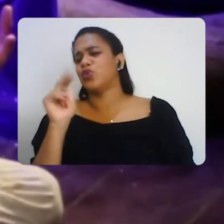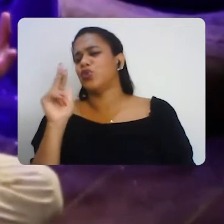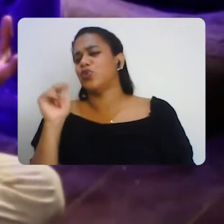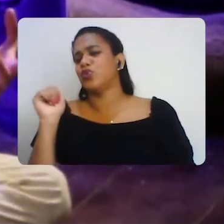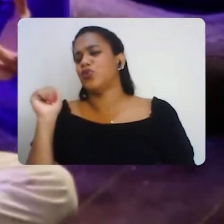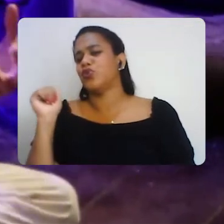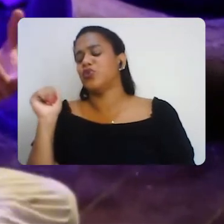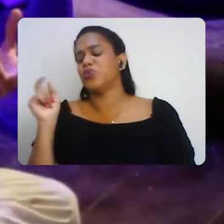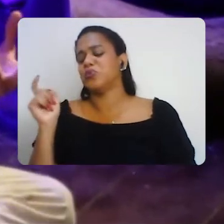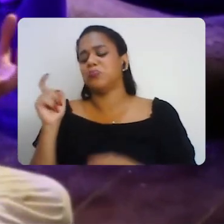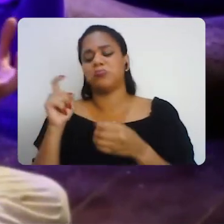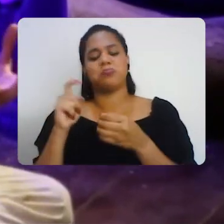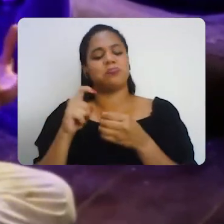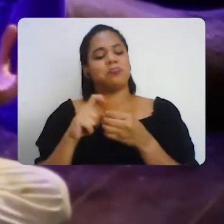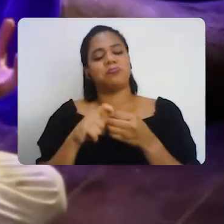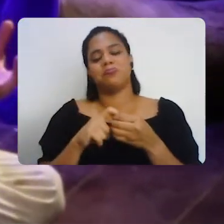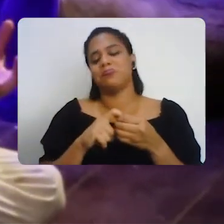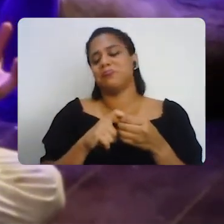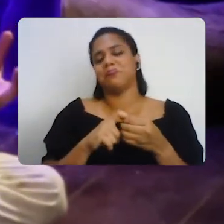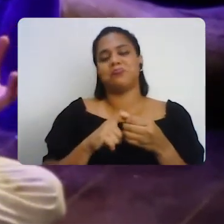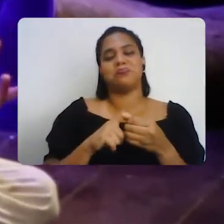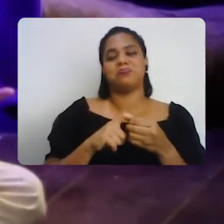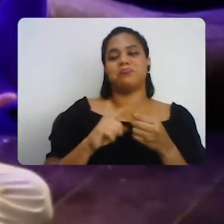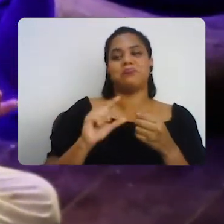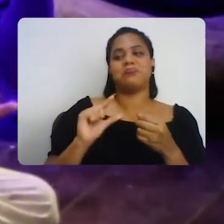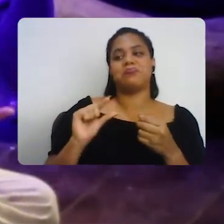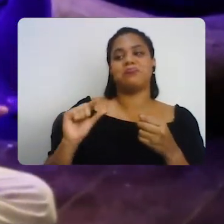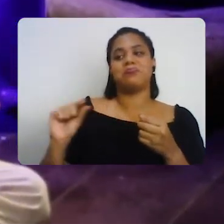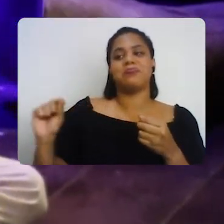nunca mais voltou.